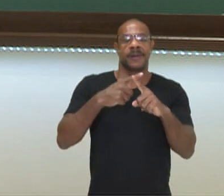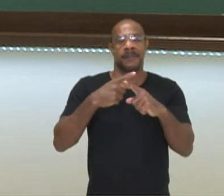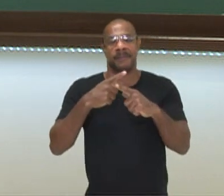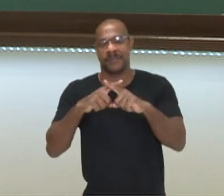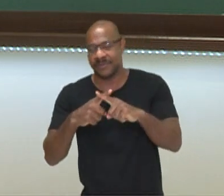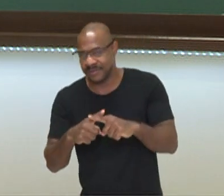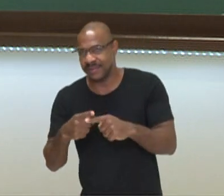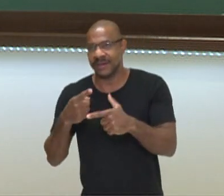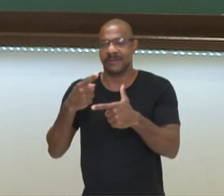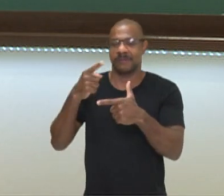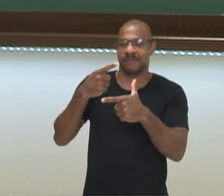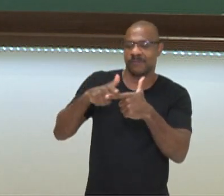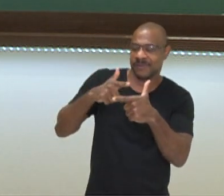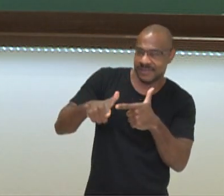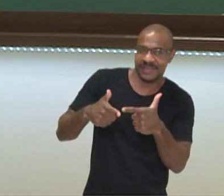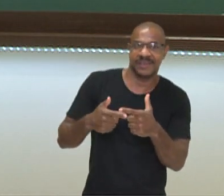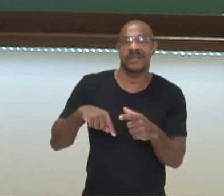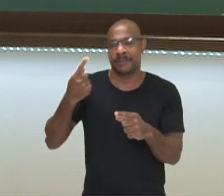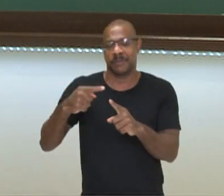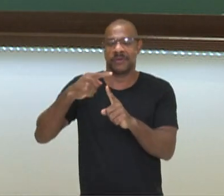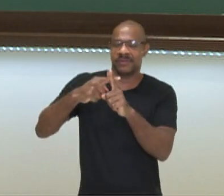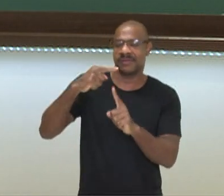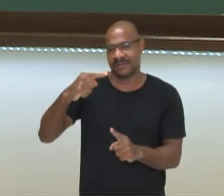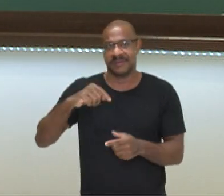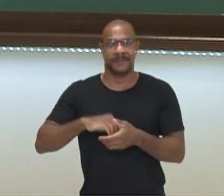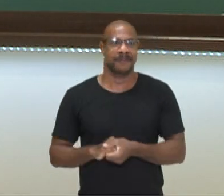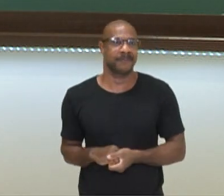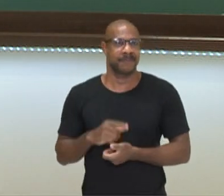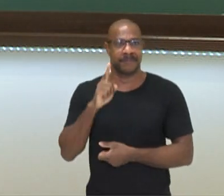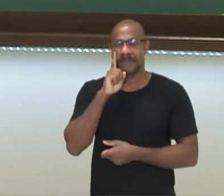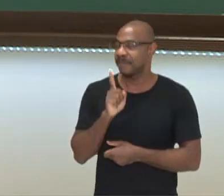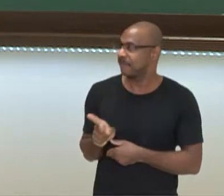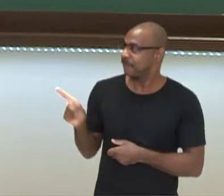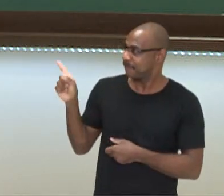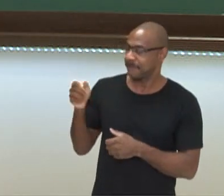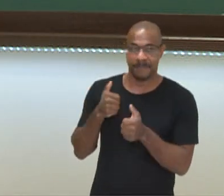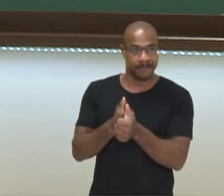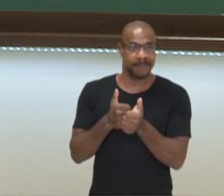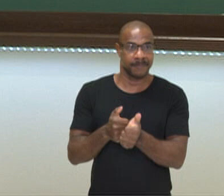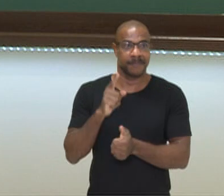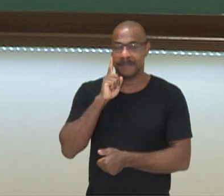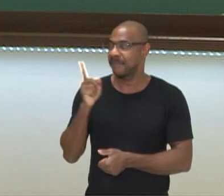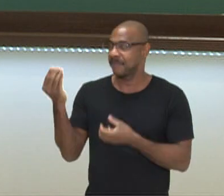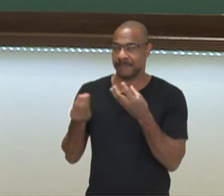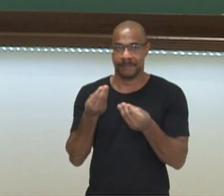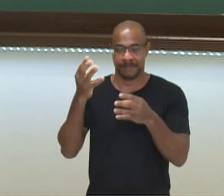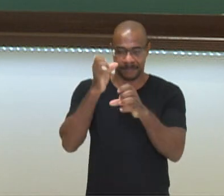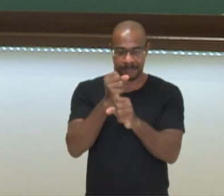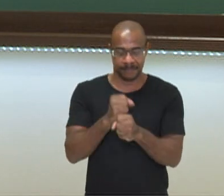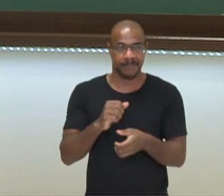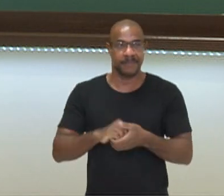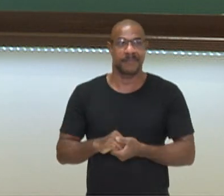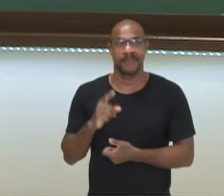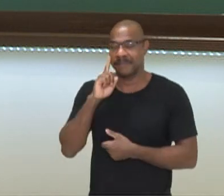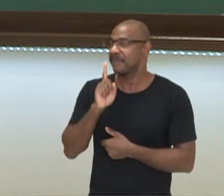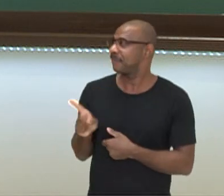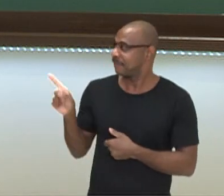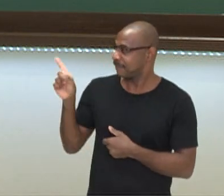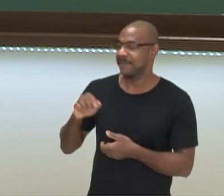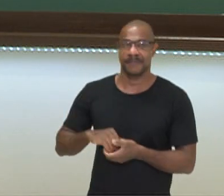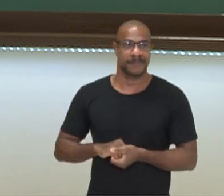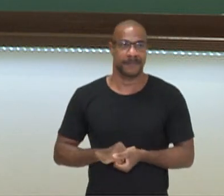lá, 17 vezes 15, 255. Menos 3, 252. Dividido por